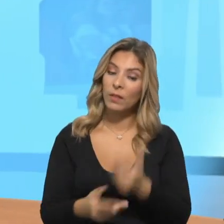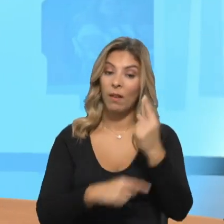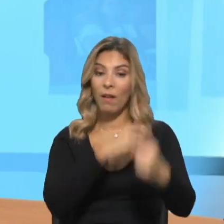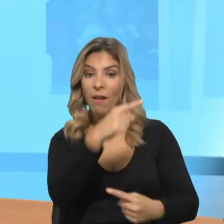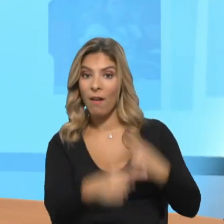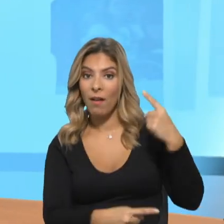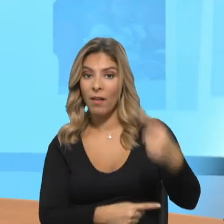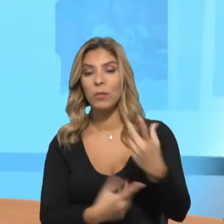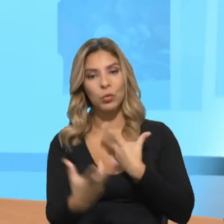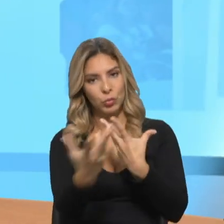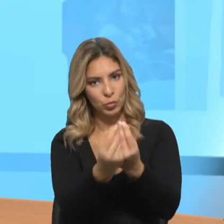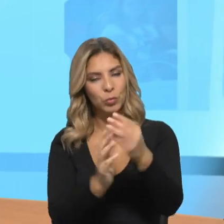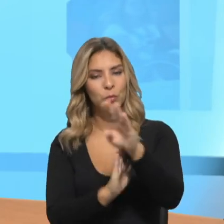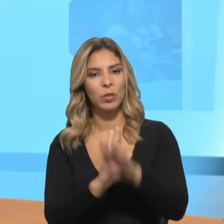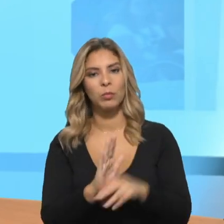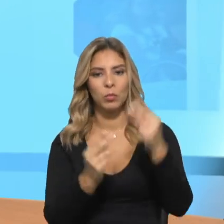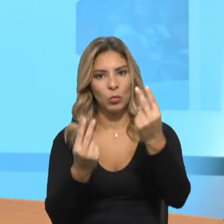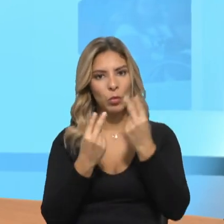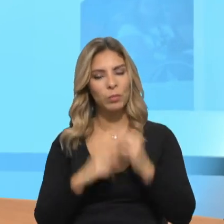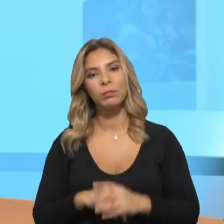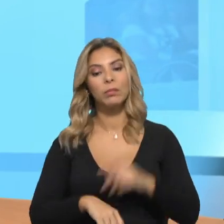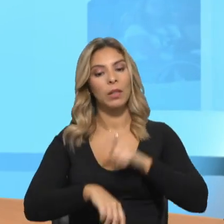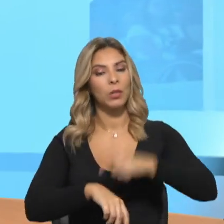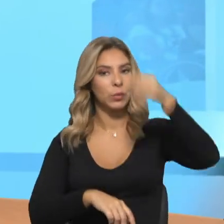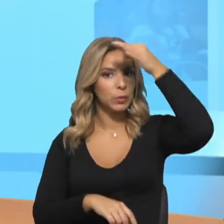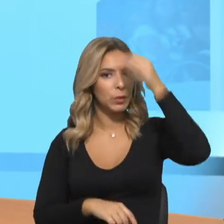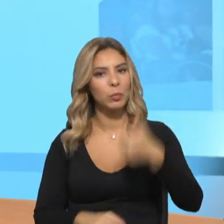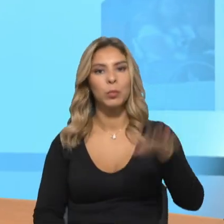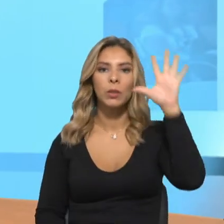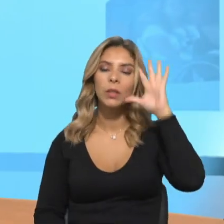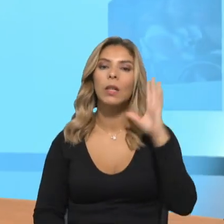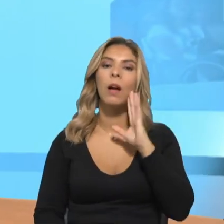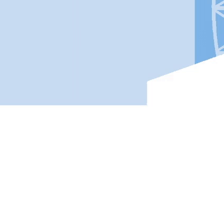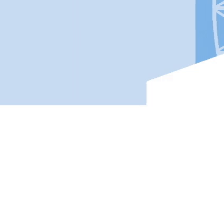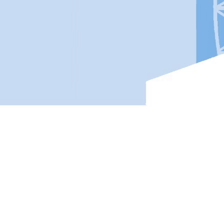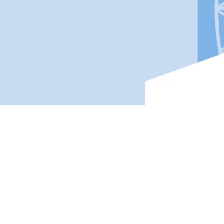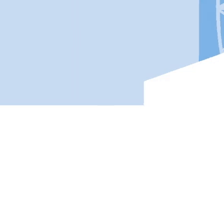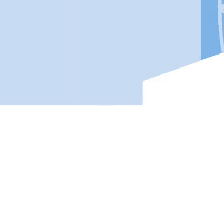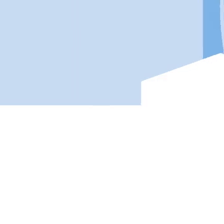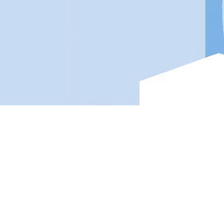junte novamente à nossa companhia. É aqui à mesma hora. Boa tarde e até amanhã, se os quiser.